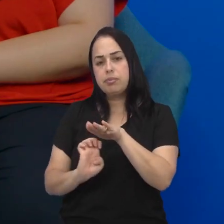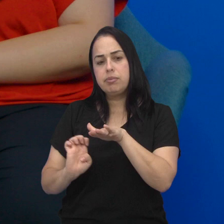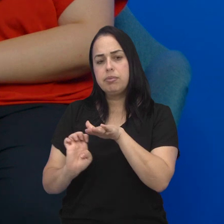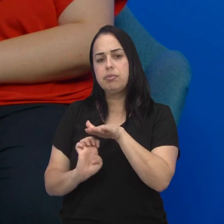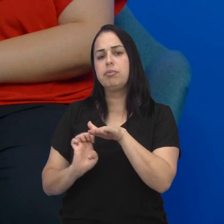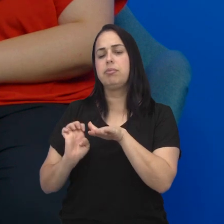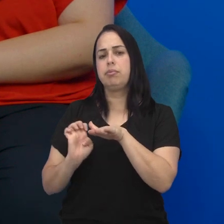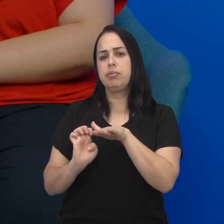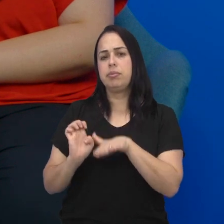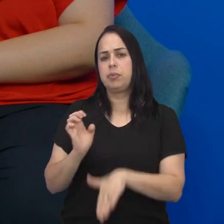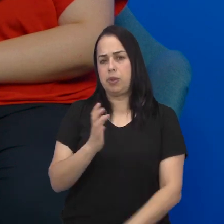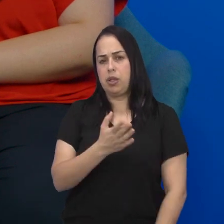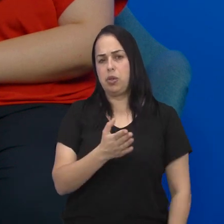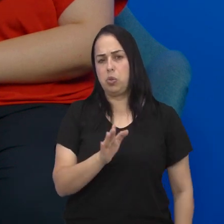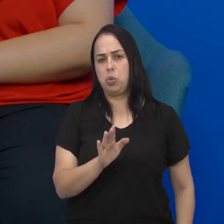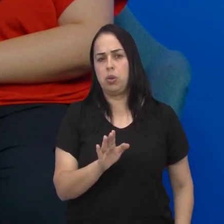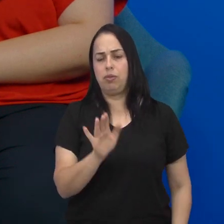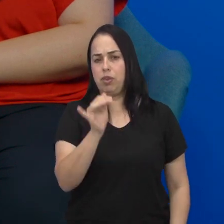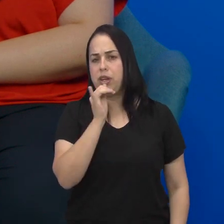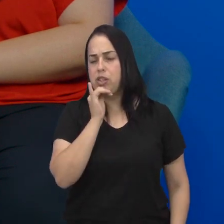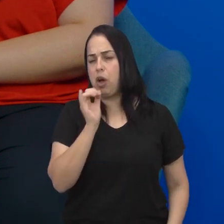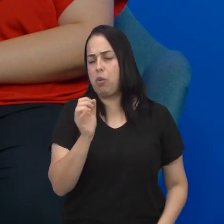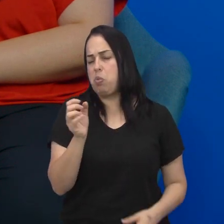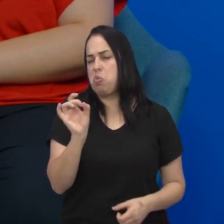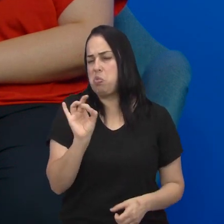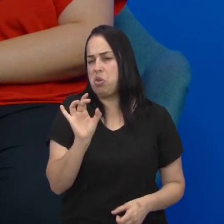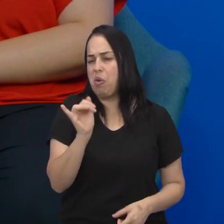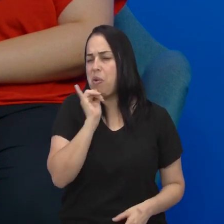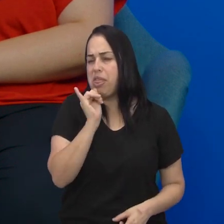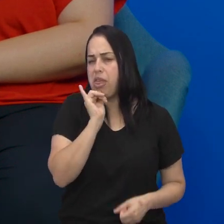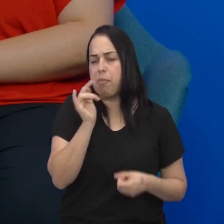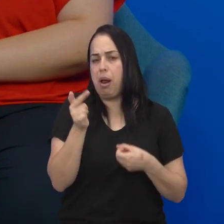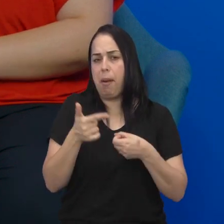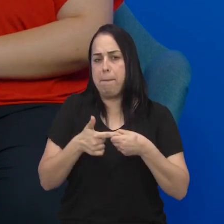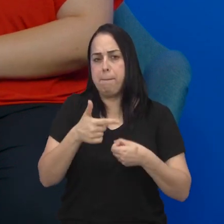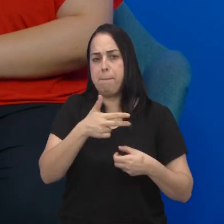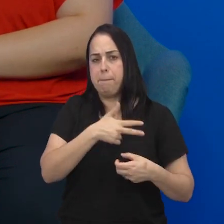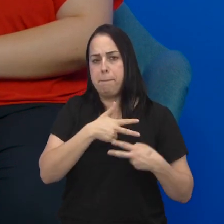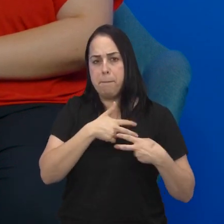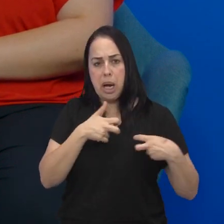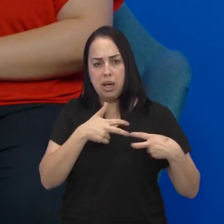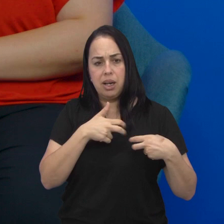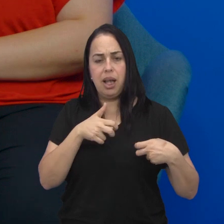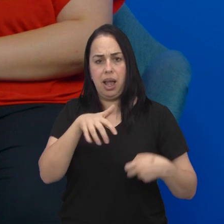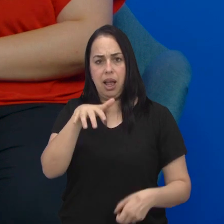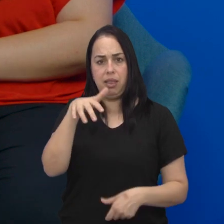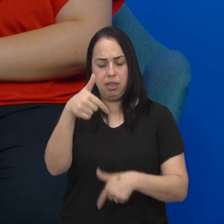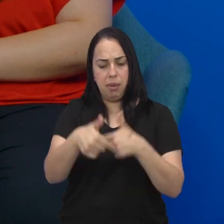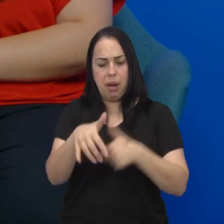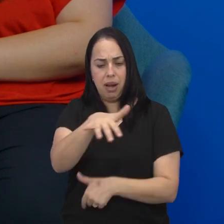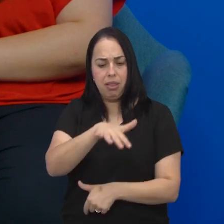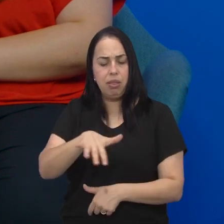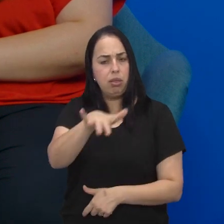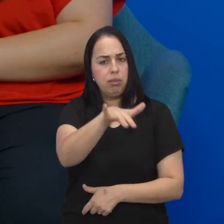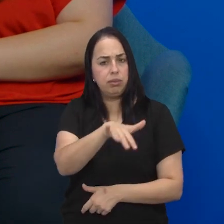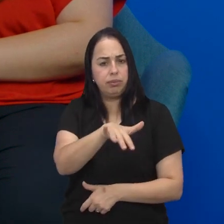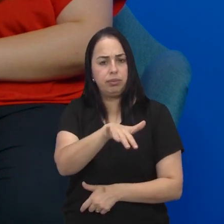empresas estatais, vou dar como exemplo a Petrobras, por exemplo, que ela atua num